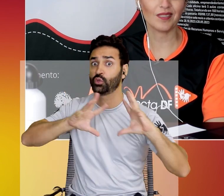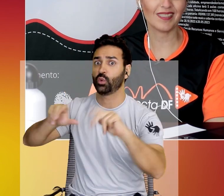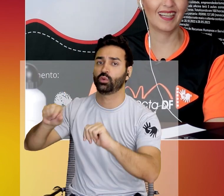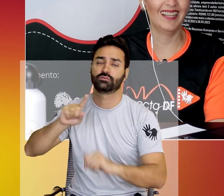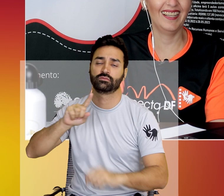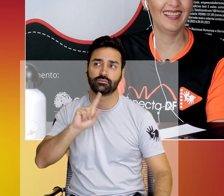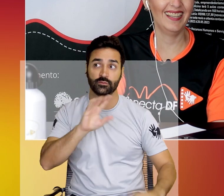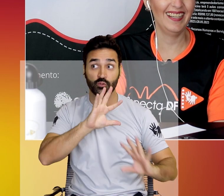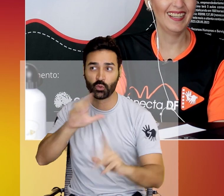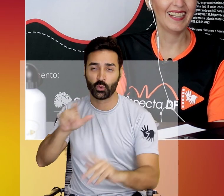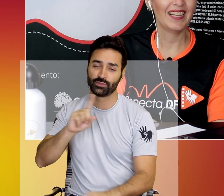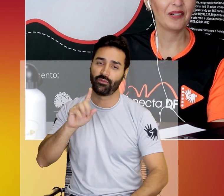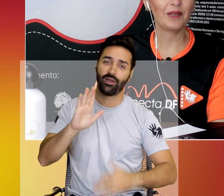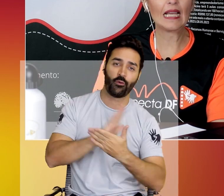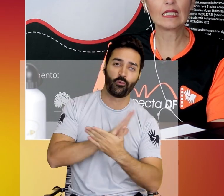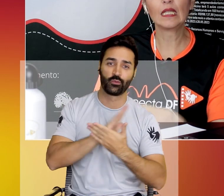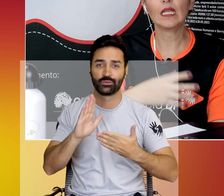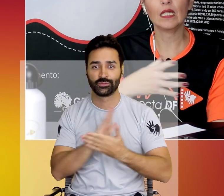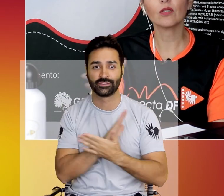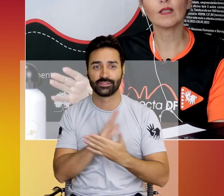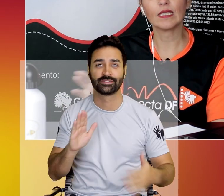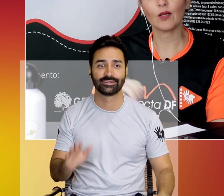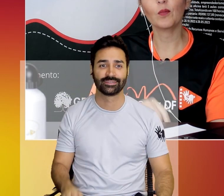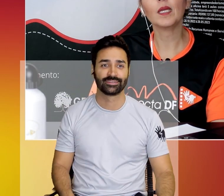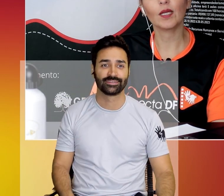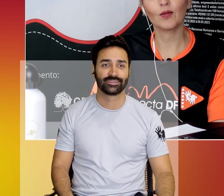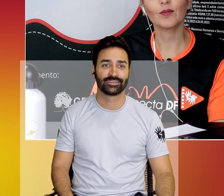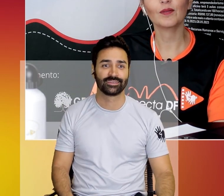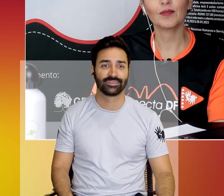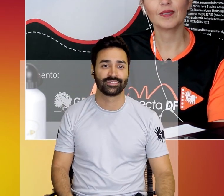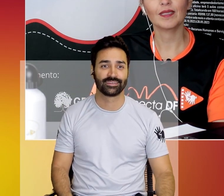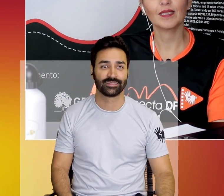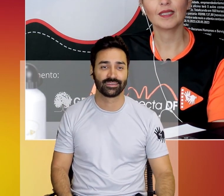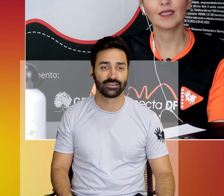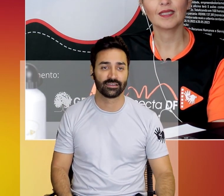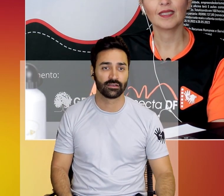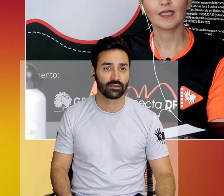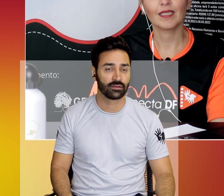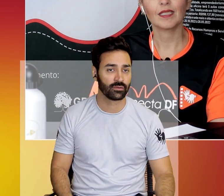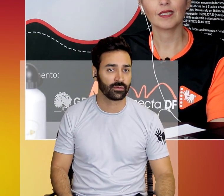alguns. Alguns Esse a início senhora vai ser não vai dar comigo. todos.